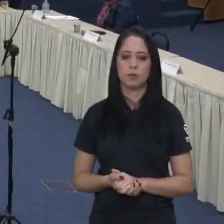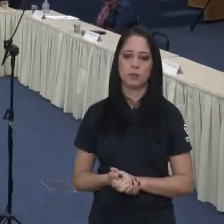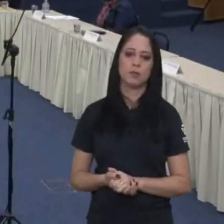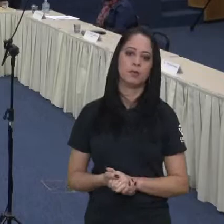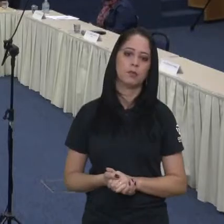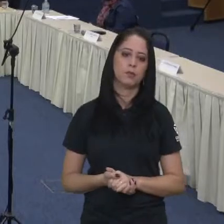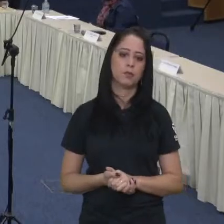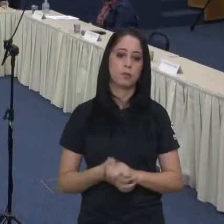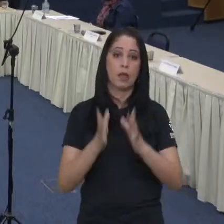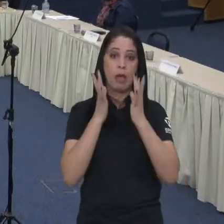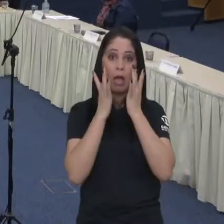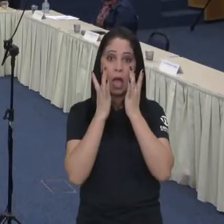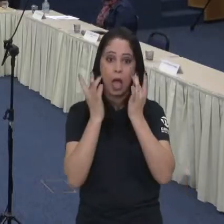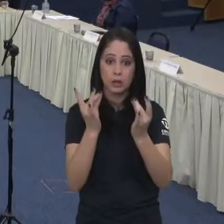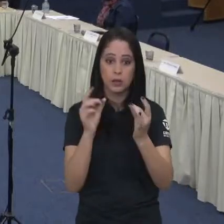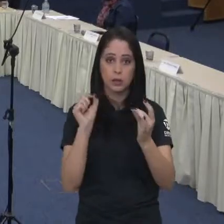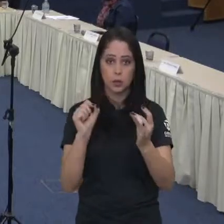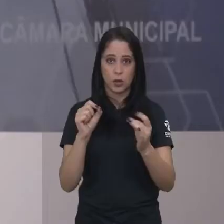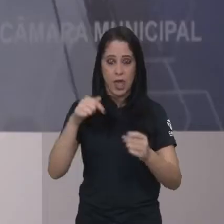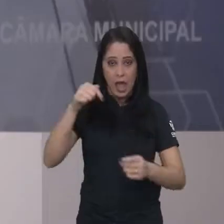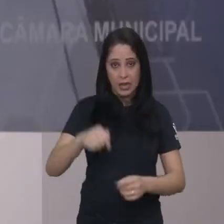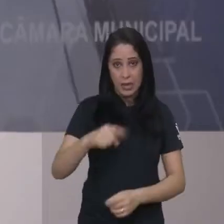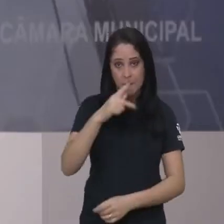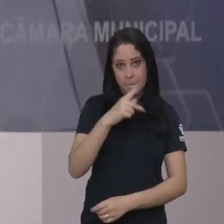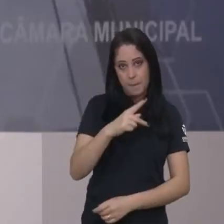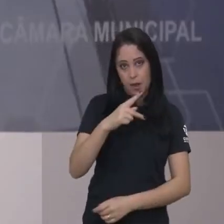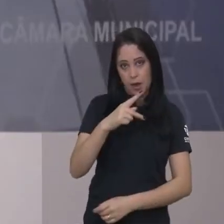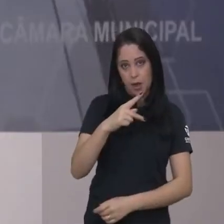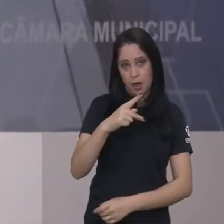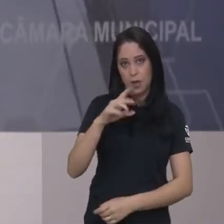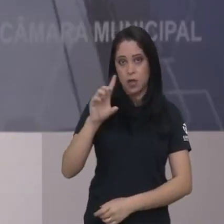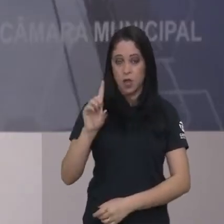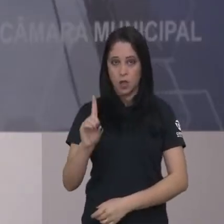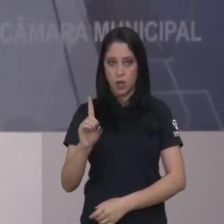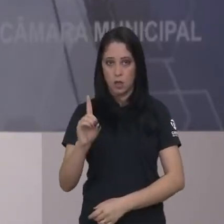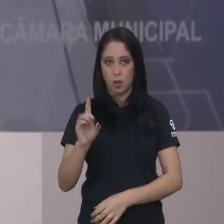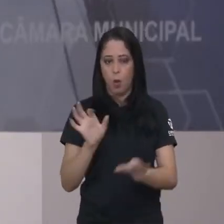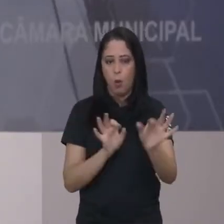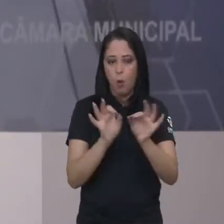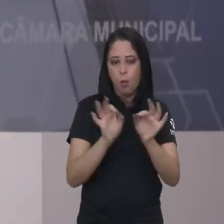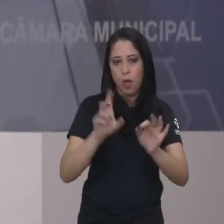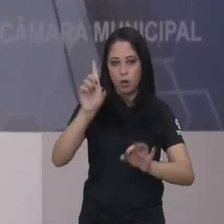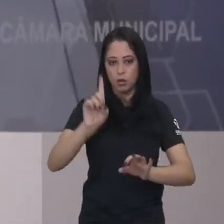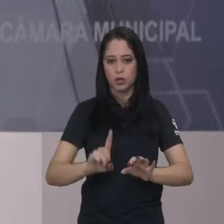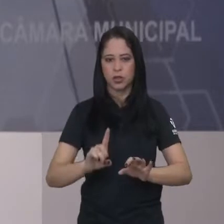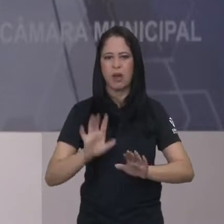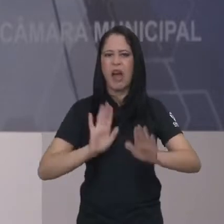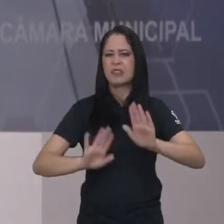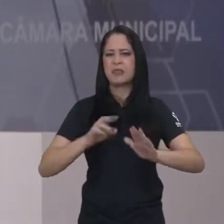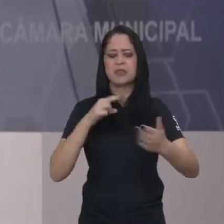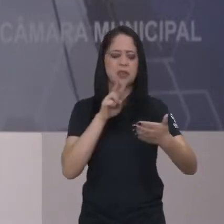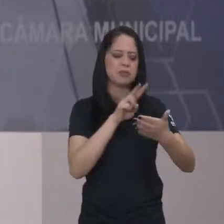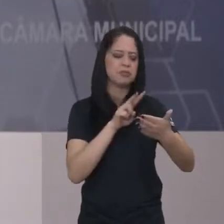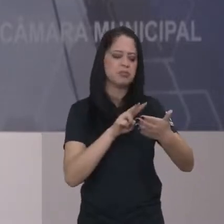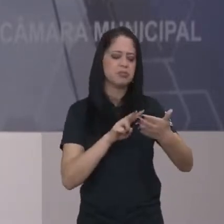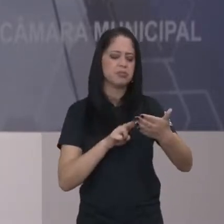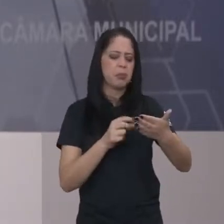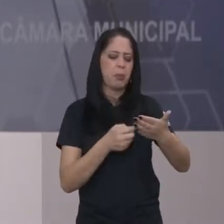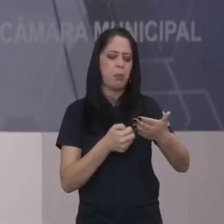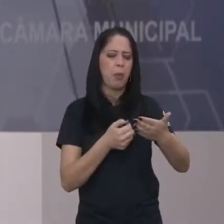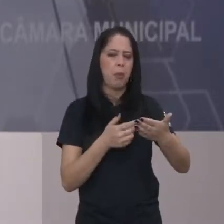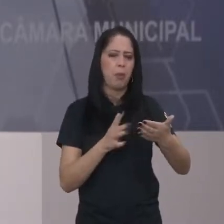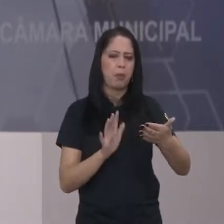Aqui, eu queria só chamar a atenção sobre o nosso plano diretor. Fiz questão de transcrever o espaço ali, porque a gente, às vezes, lê pouco, estou falando